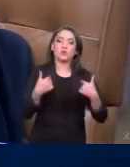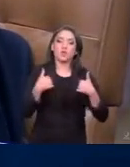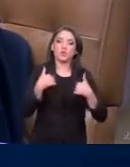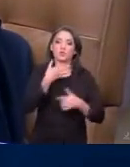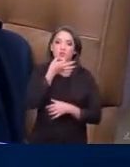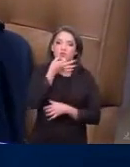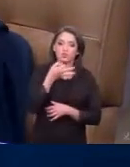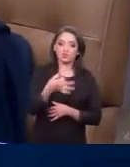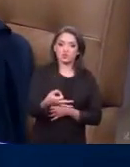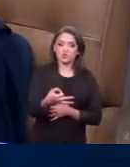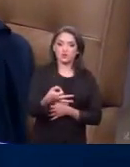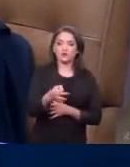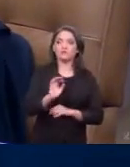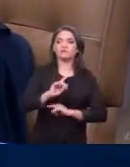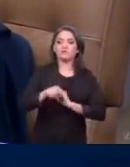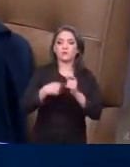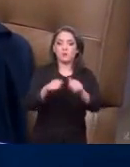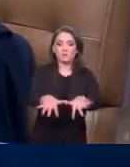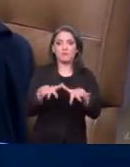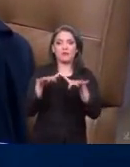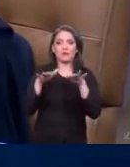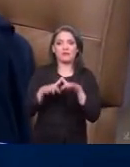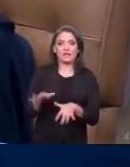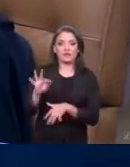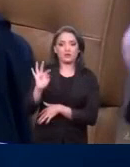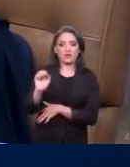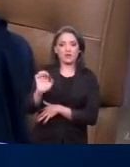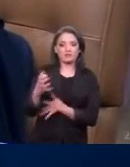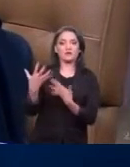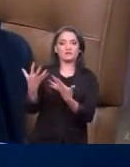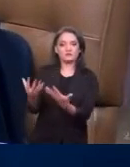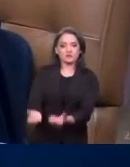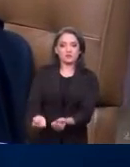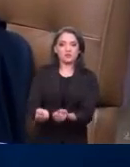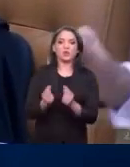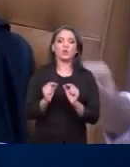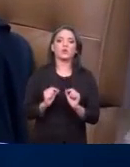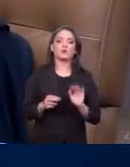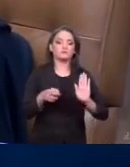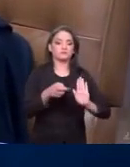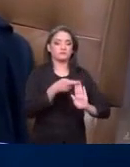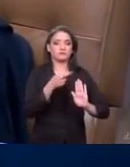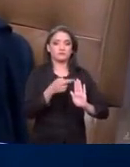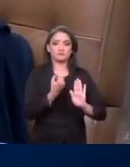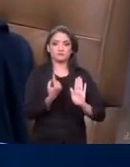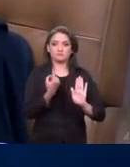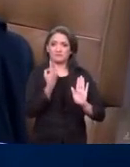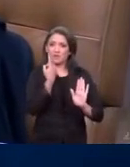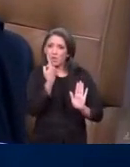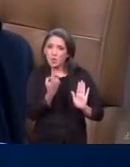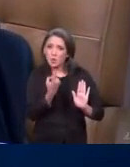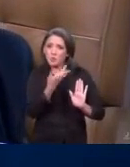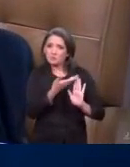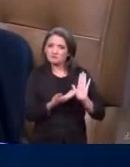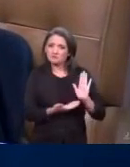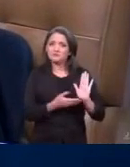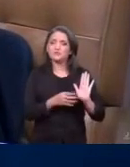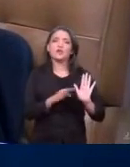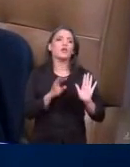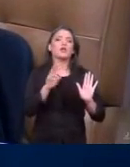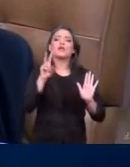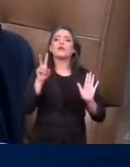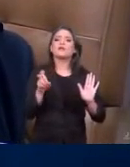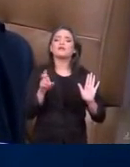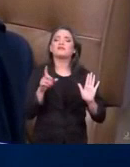é uma ação muito delicada e o STF tem que agir realmente com muita cautela, porque a decisão do